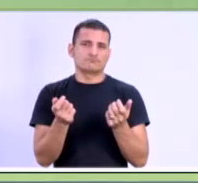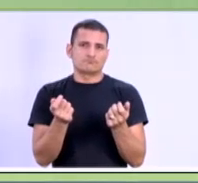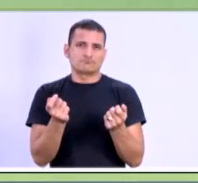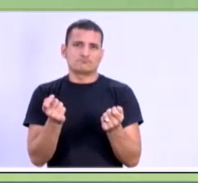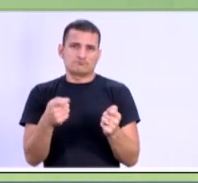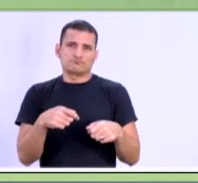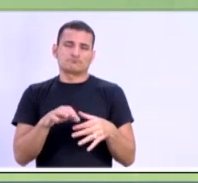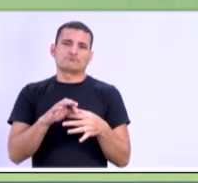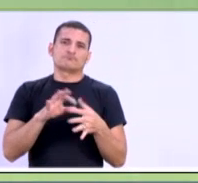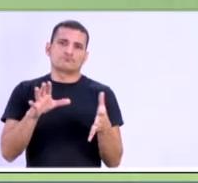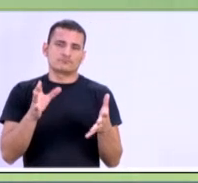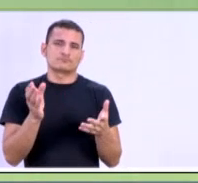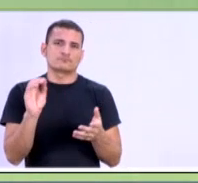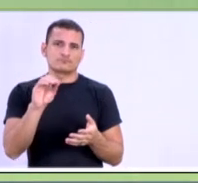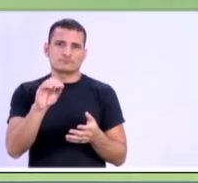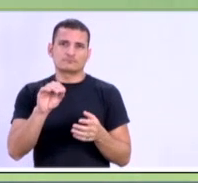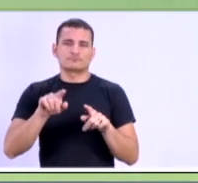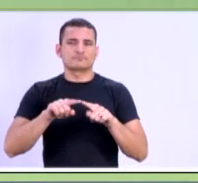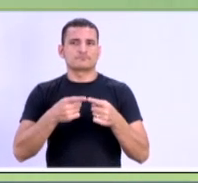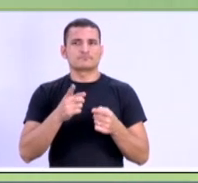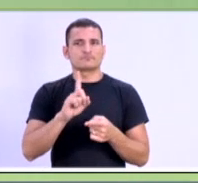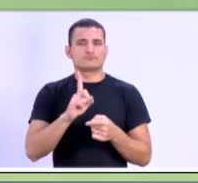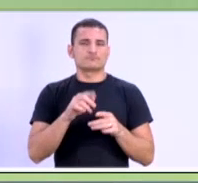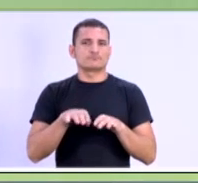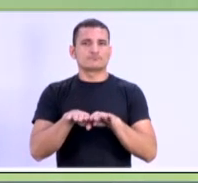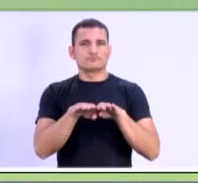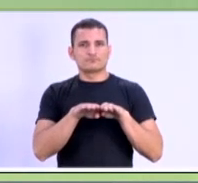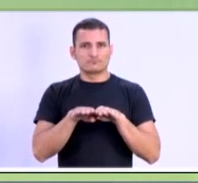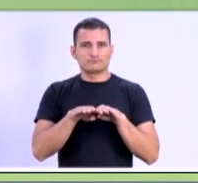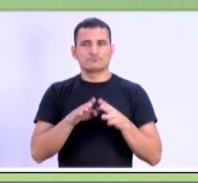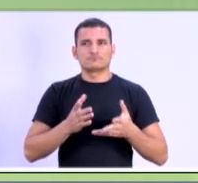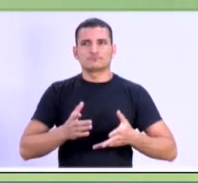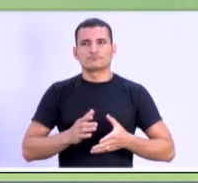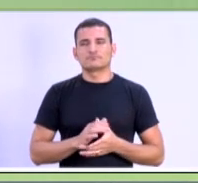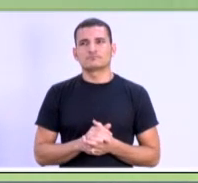se é permitido eu colocar, mas não é o padrão. Então você vai ser